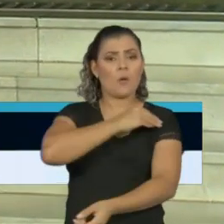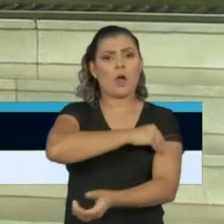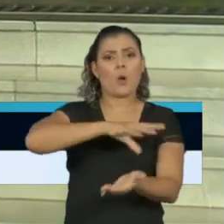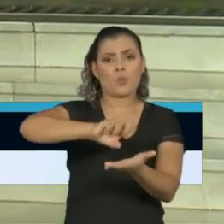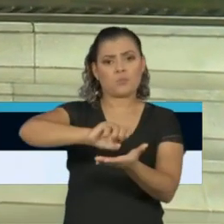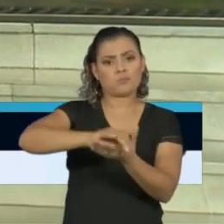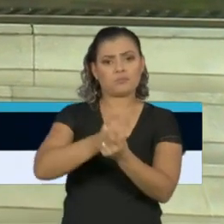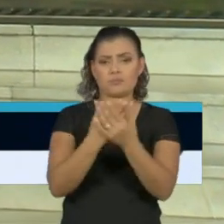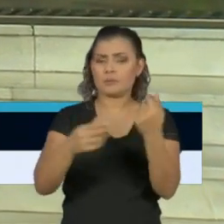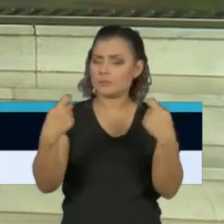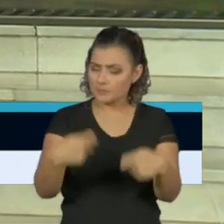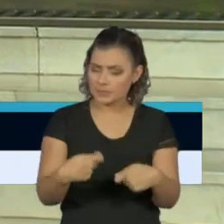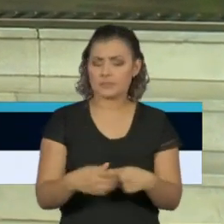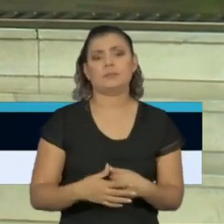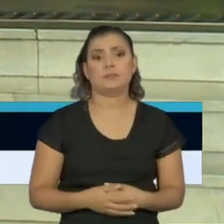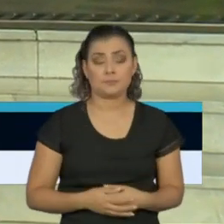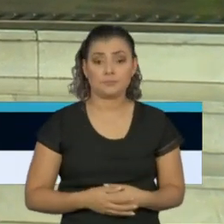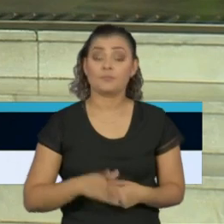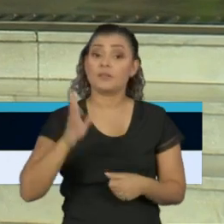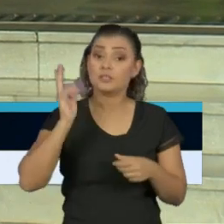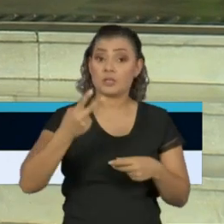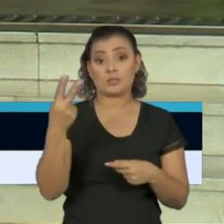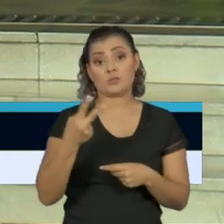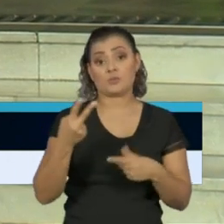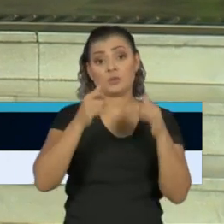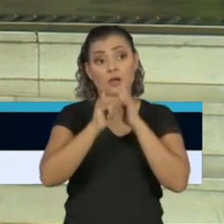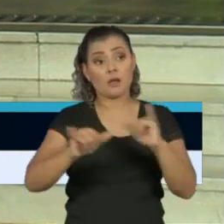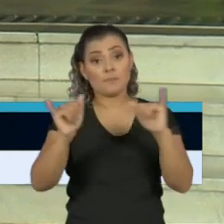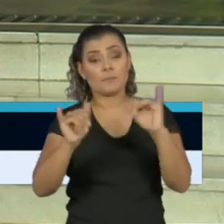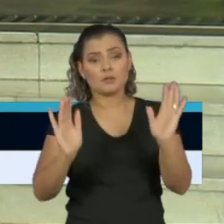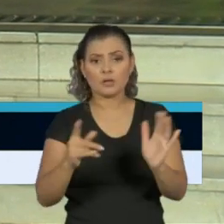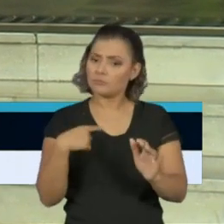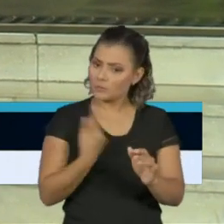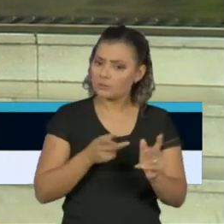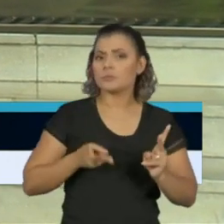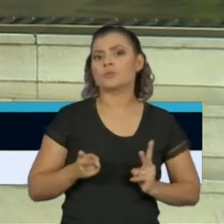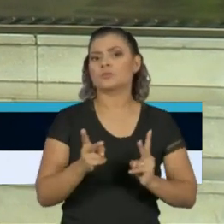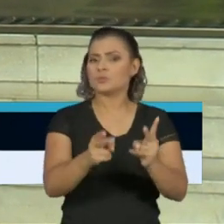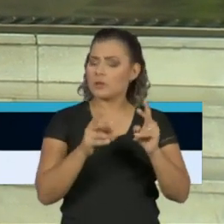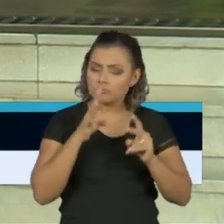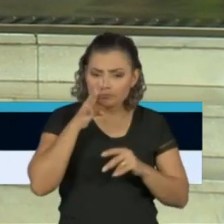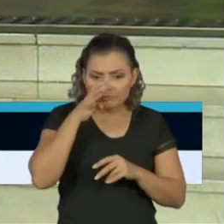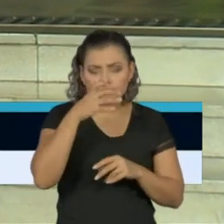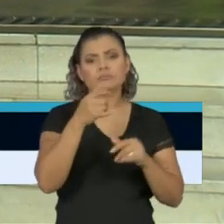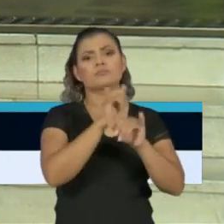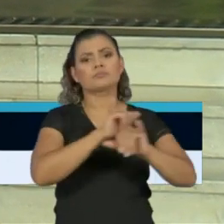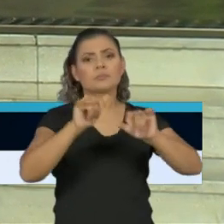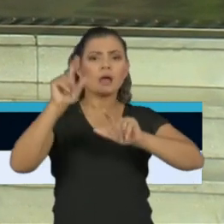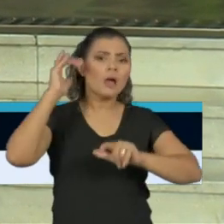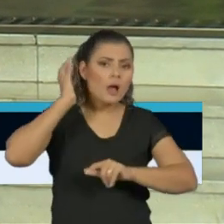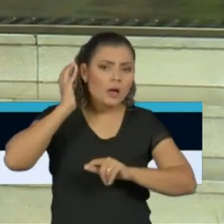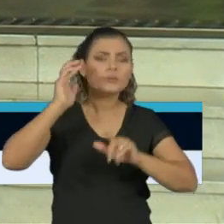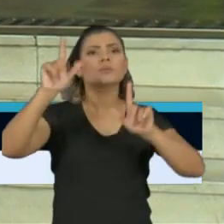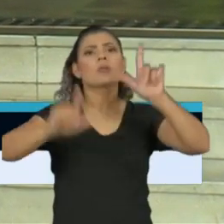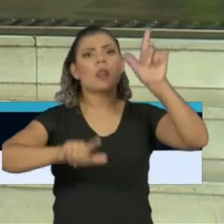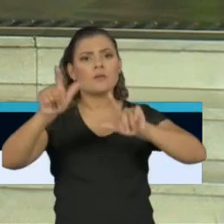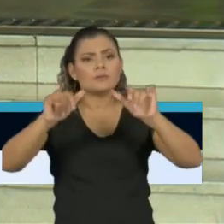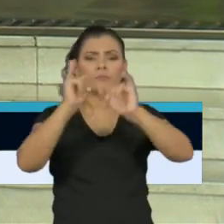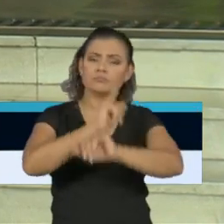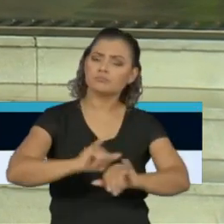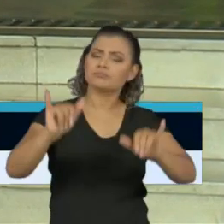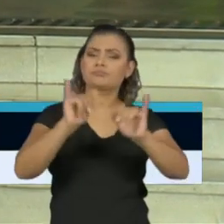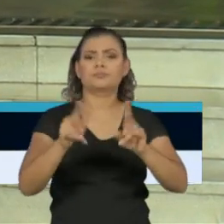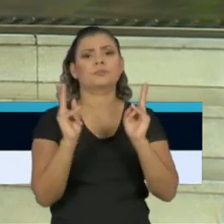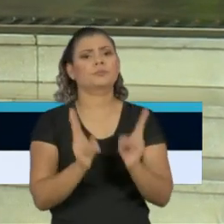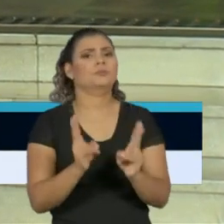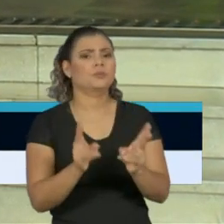gel. Já estamos na segunda campanha, vamos continuar fazendo através das emissoras de rádio, emissoras de televisão,